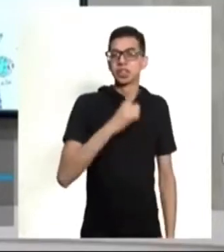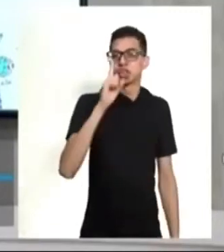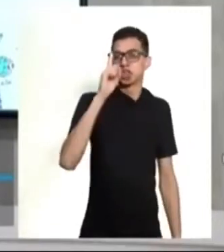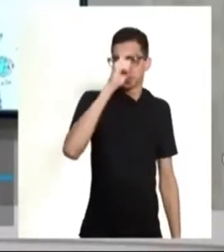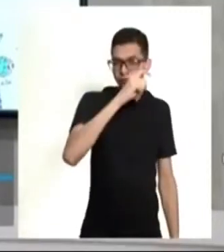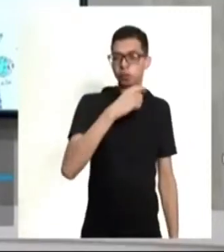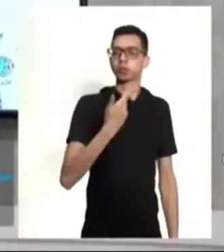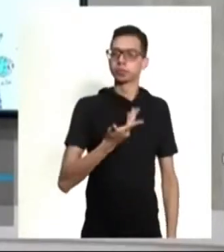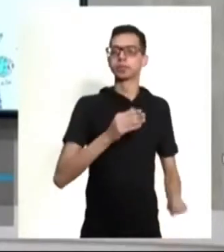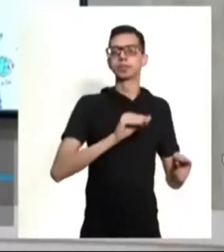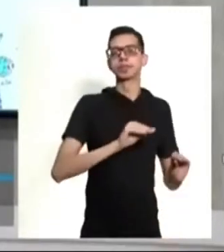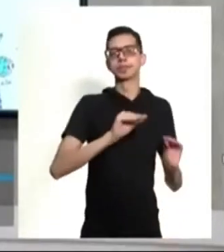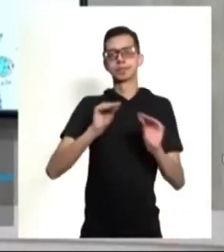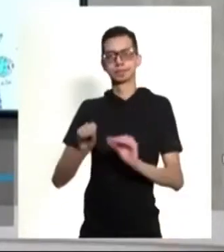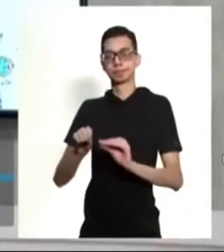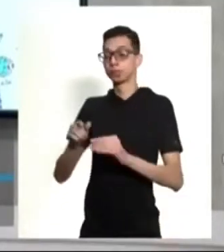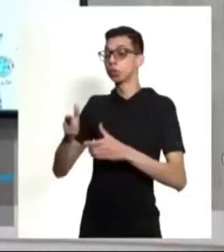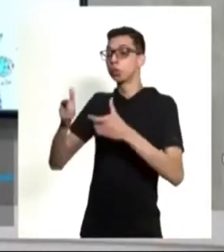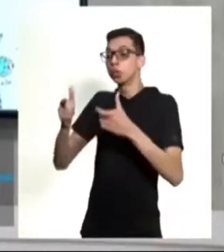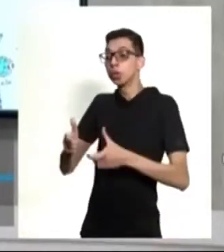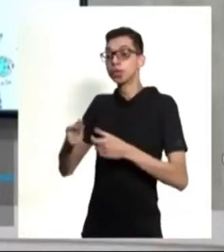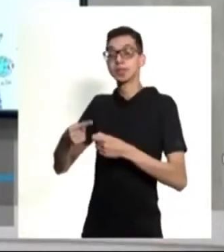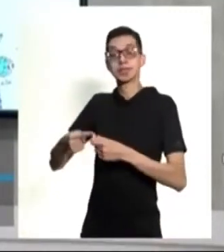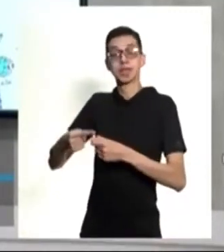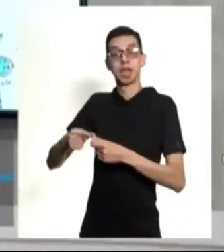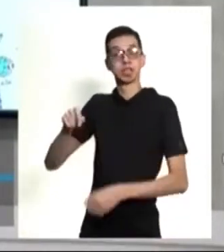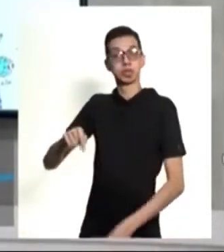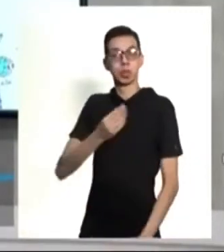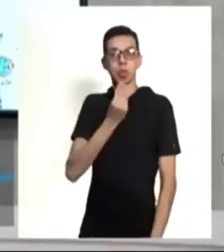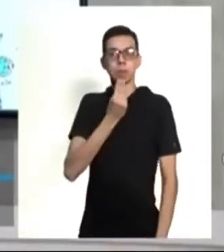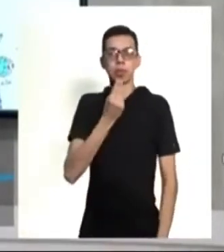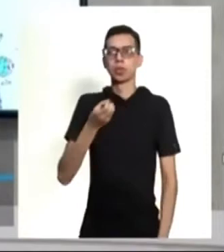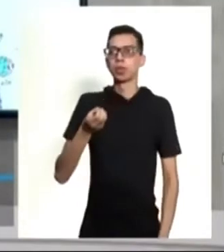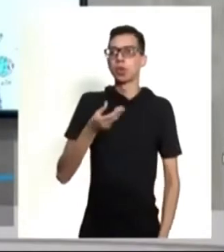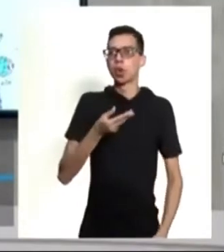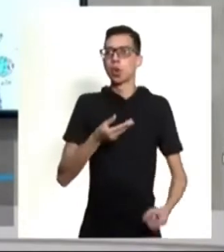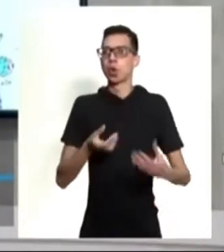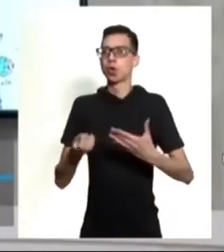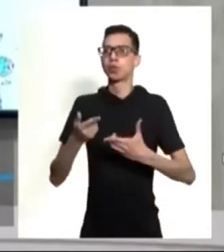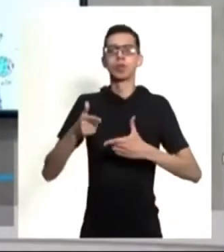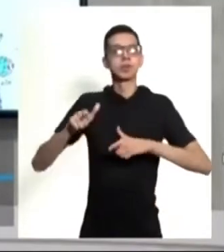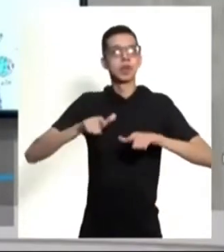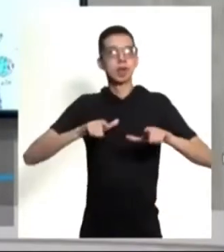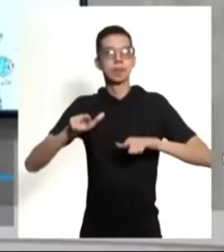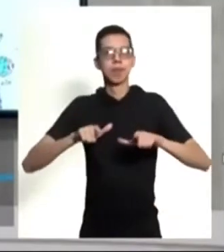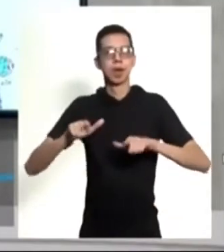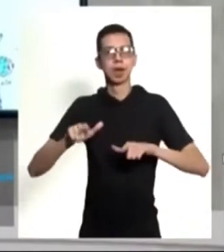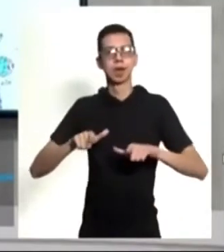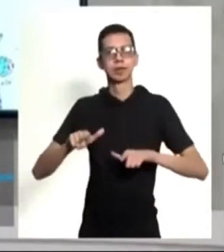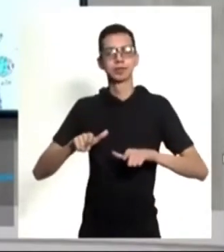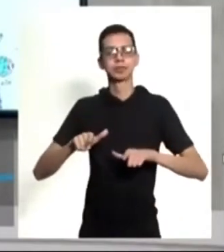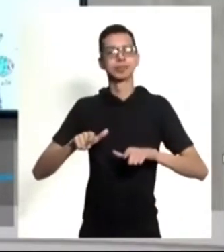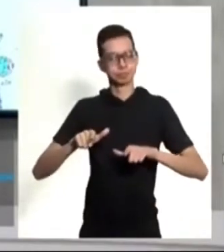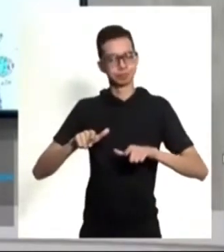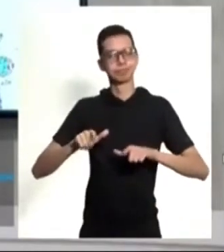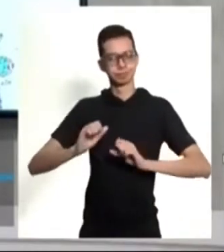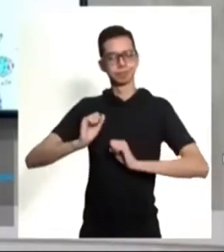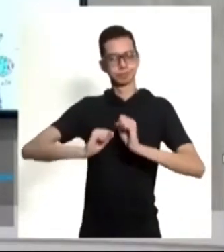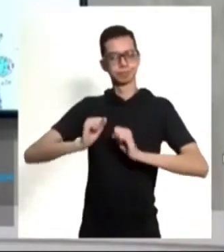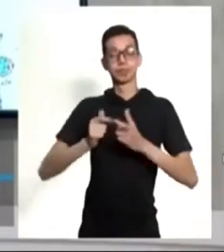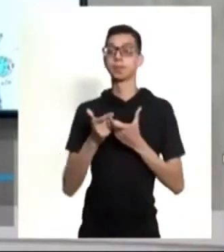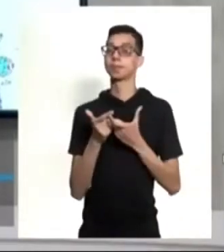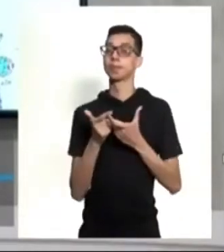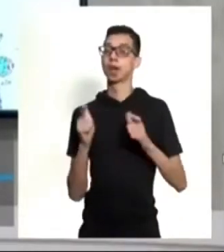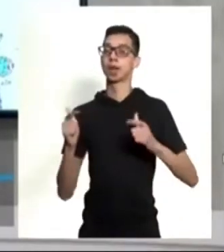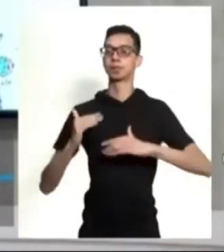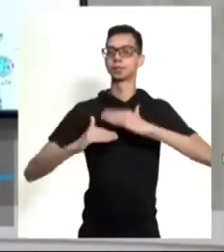cidade, sugestivamente, novas oportunidades surgiam. Agora nas indústrias que cresciam, ou no